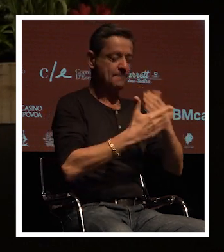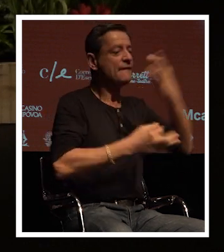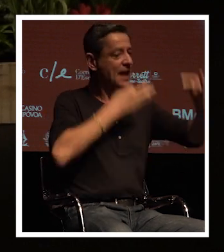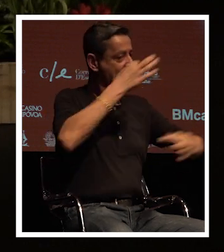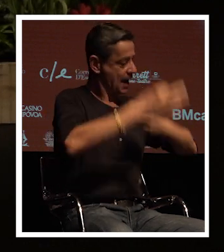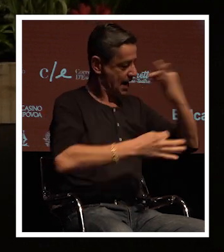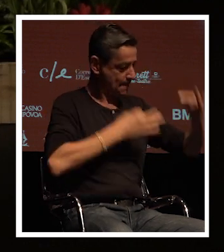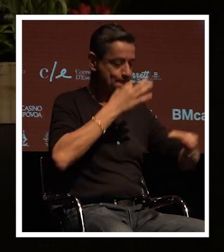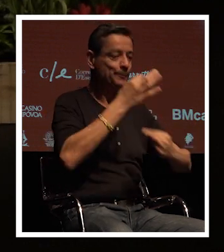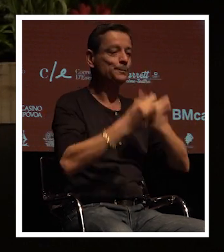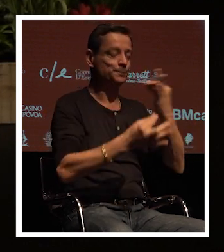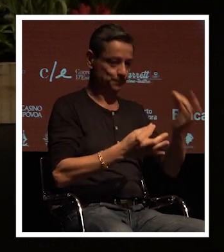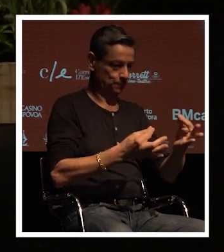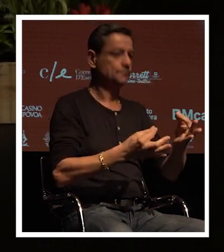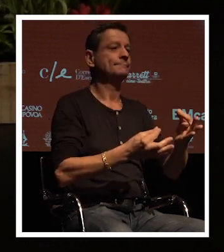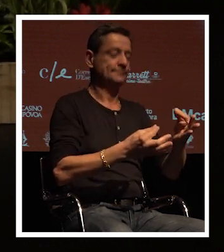falar